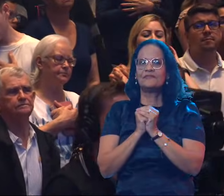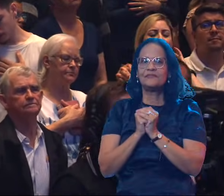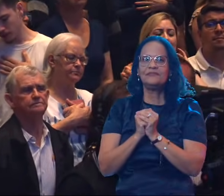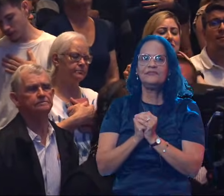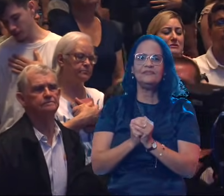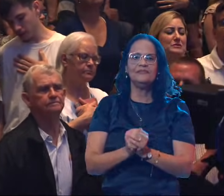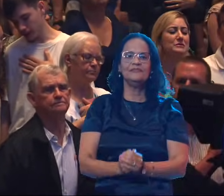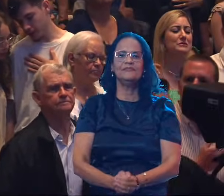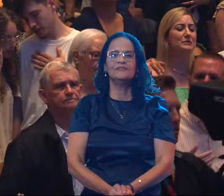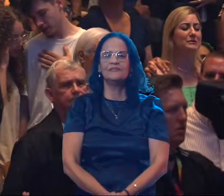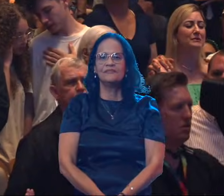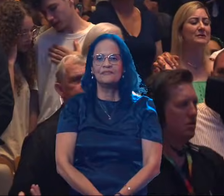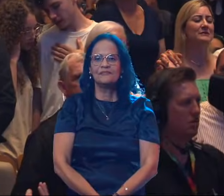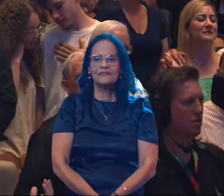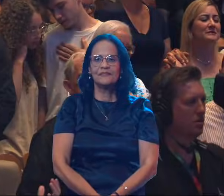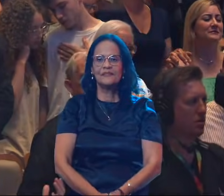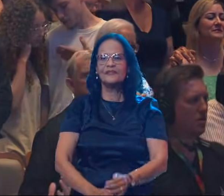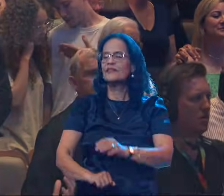amém,